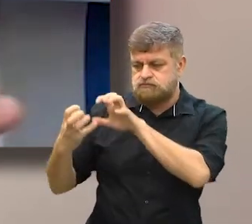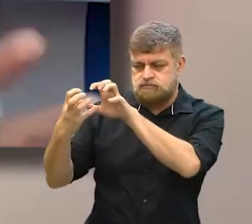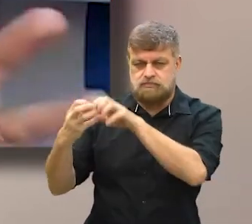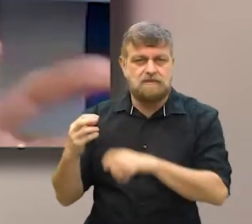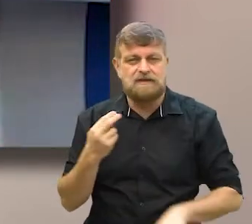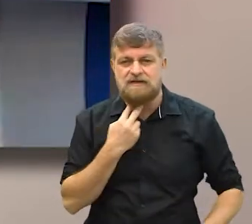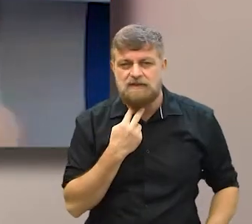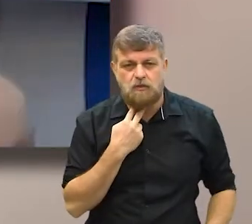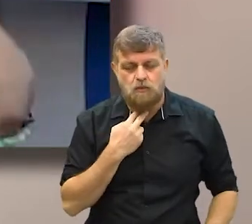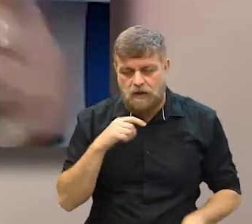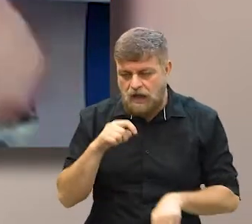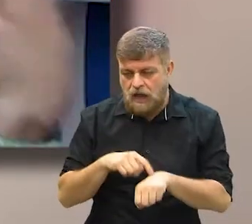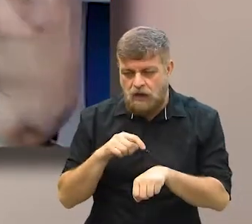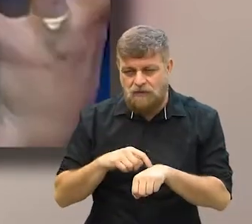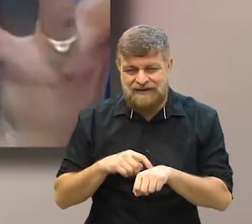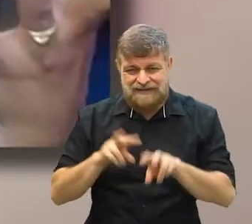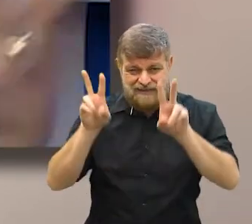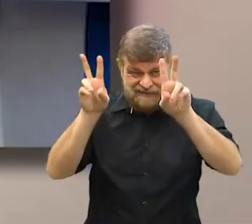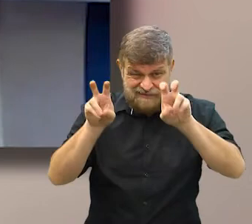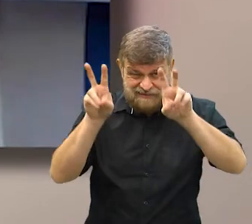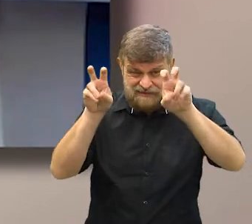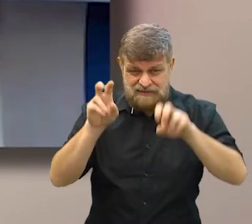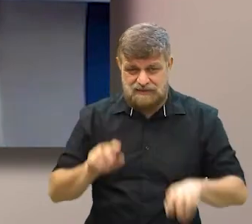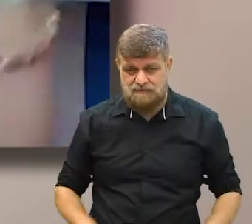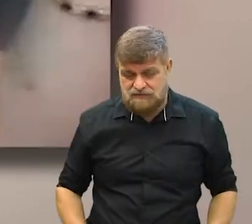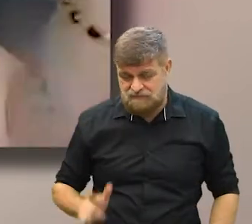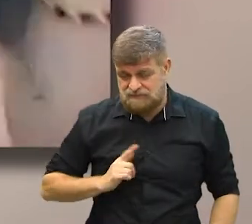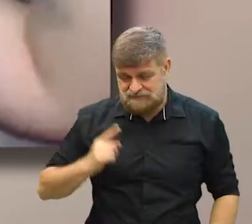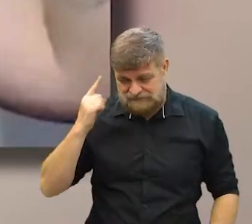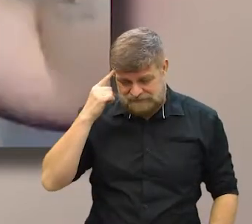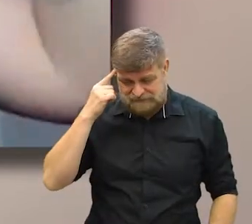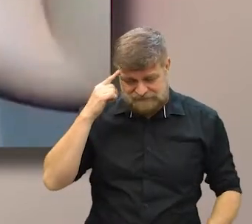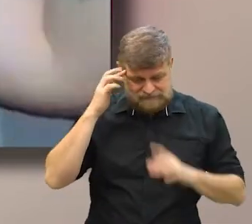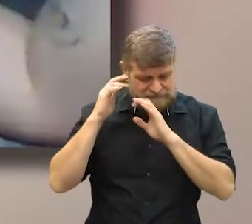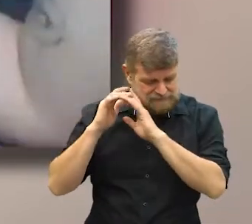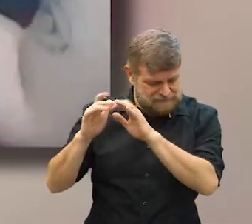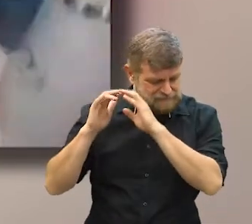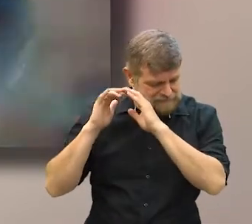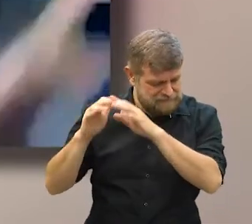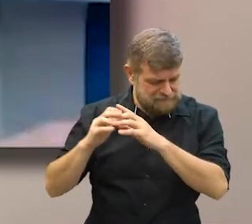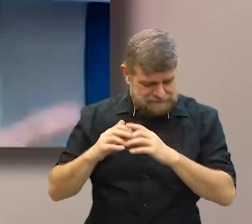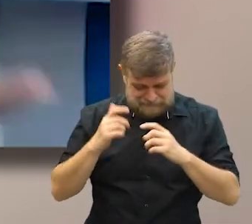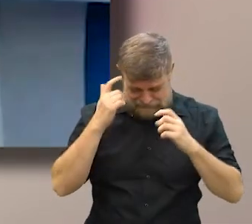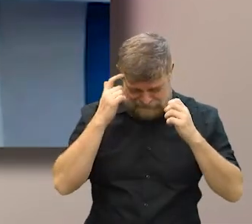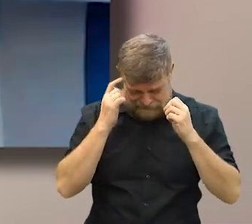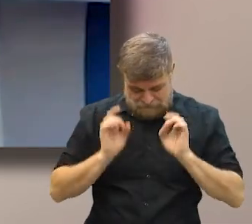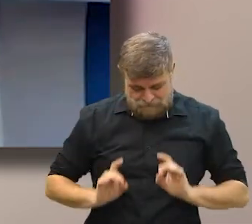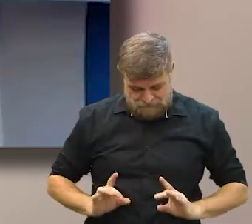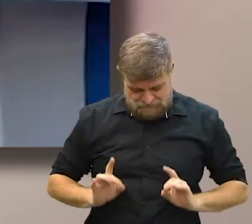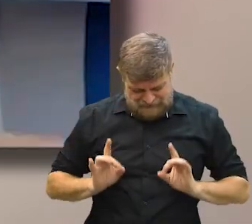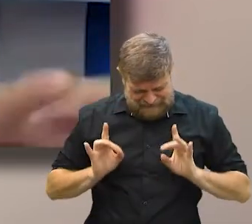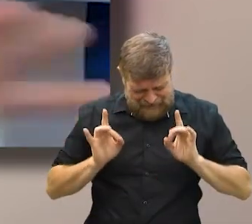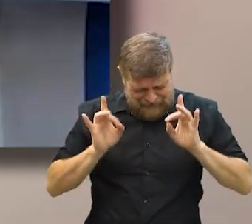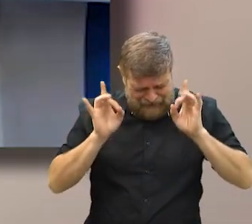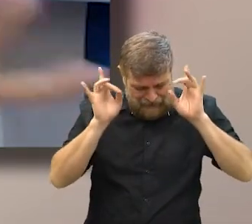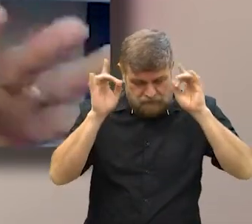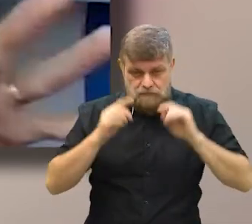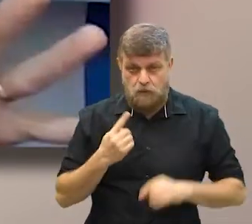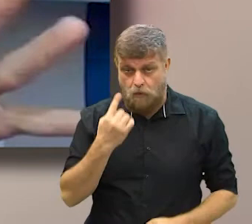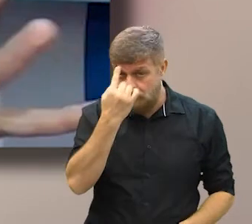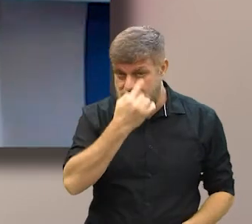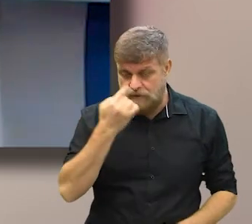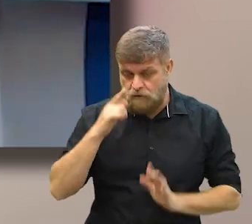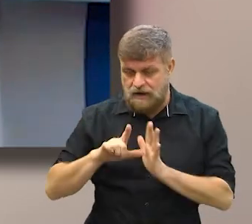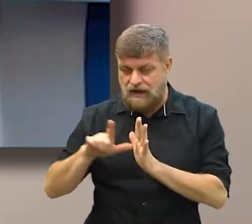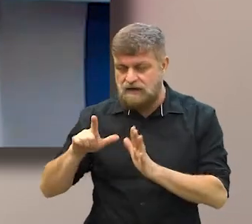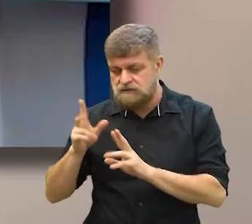é hora de assuntos que vão fazer a sua cabeça aí ferver. E 1 hora antes